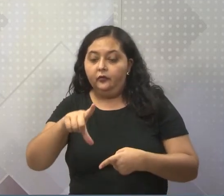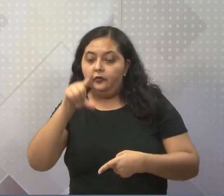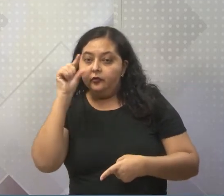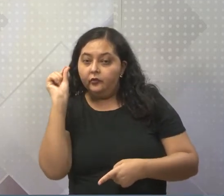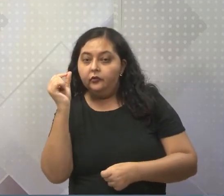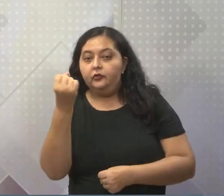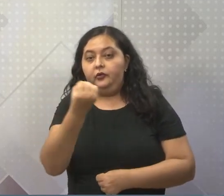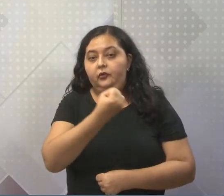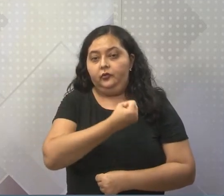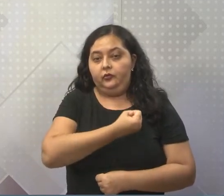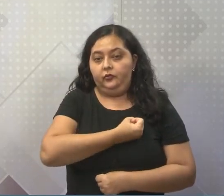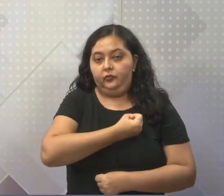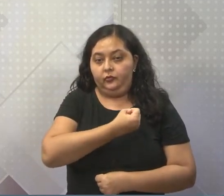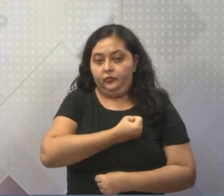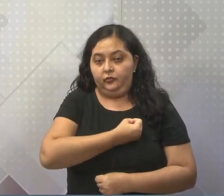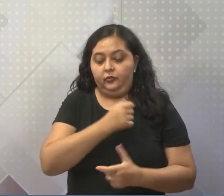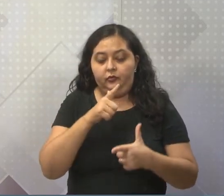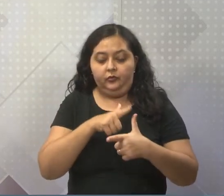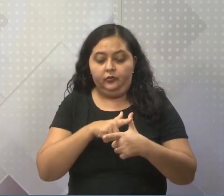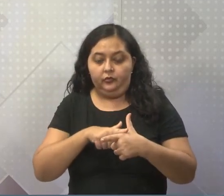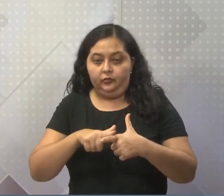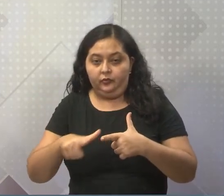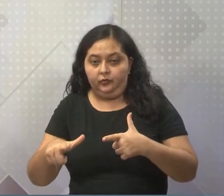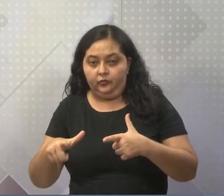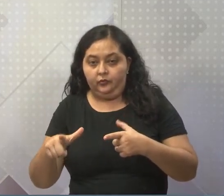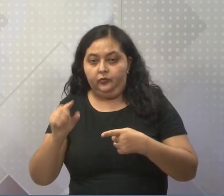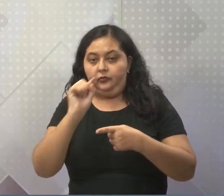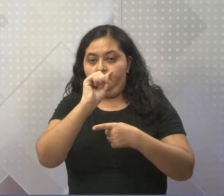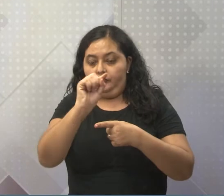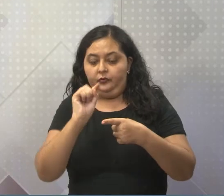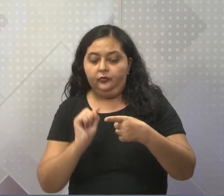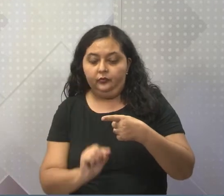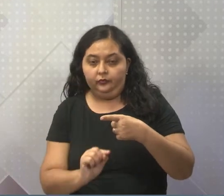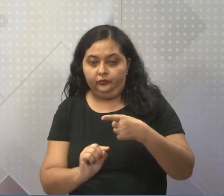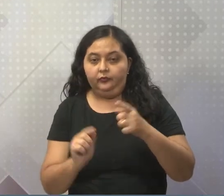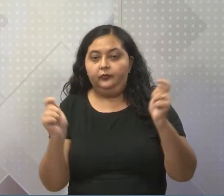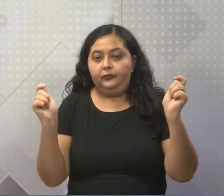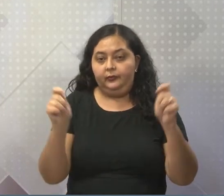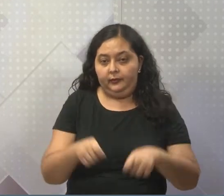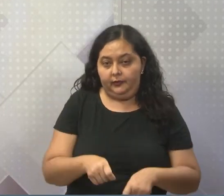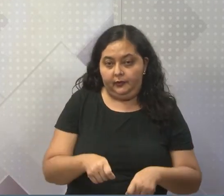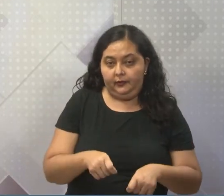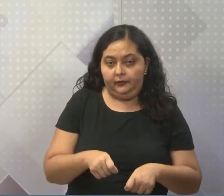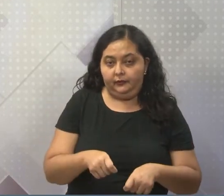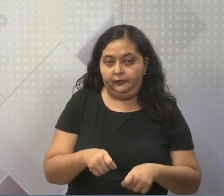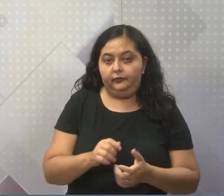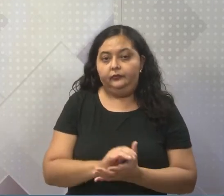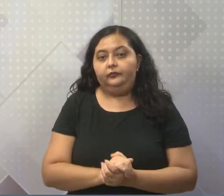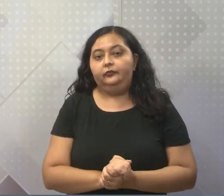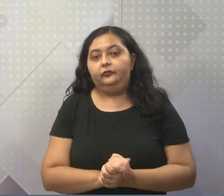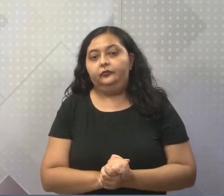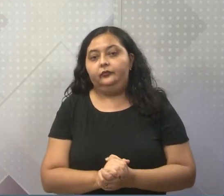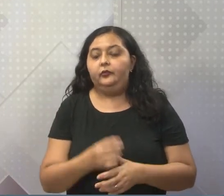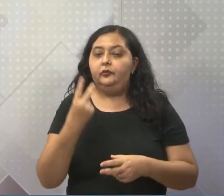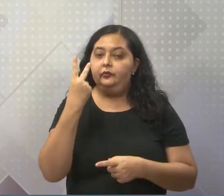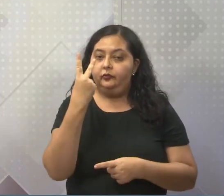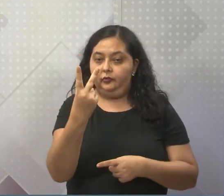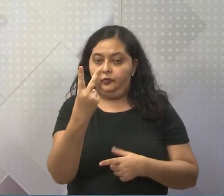que possa dividir o numerador e o denominador. Nesse caso, eu vou começar com o